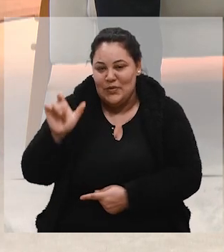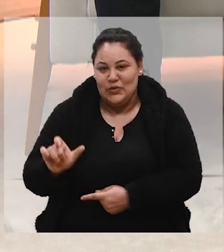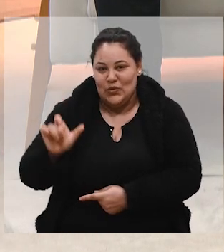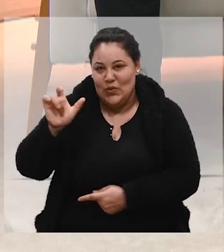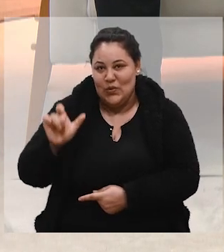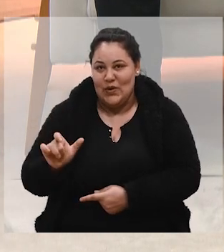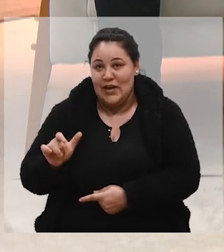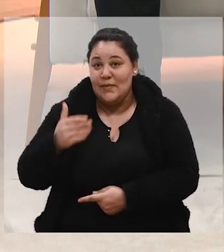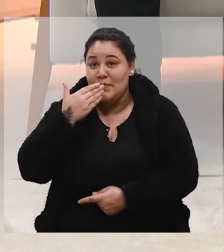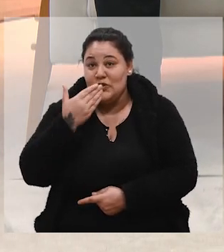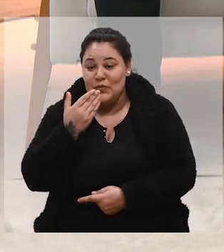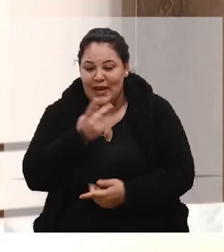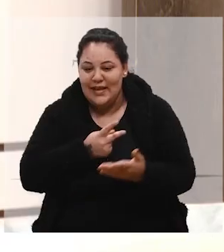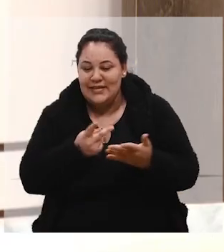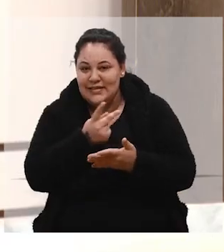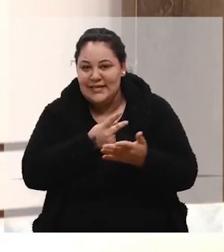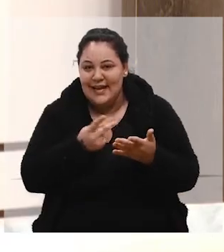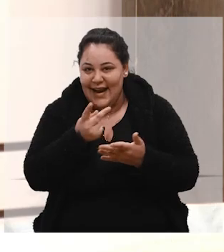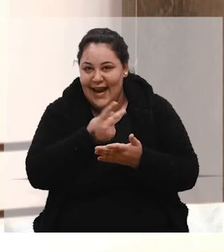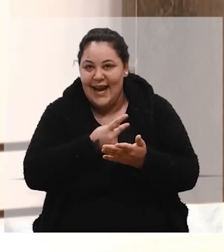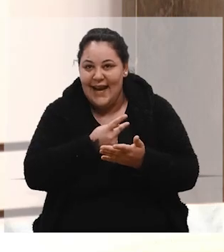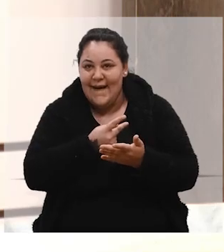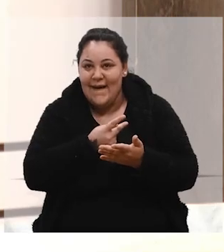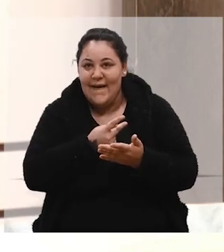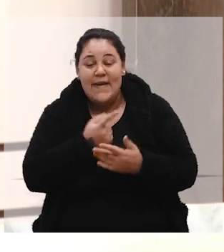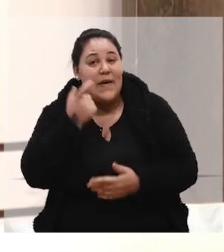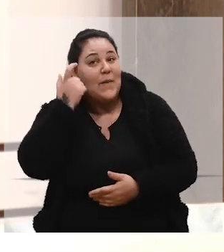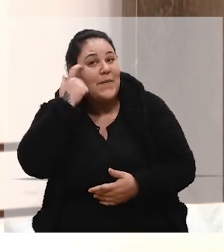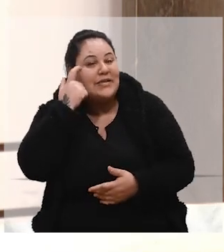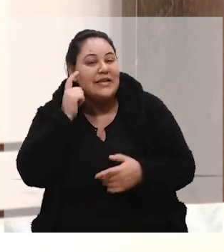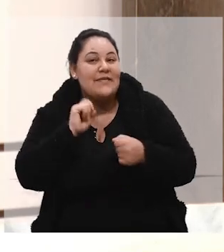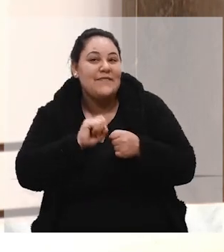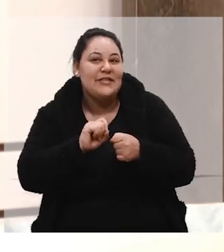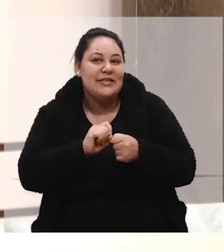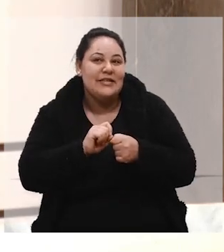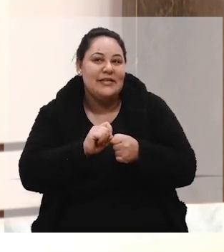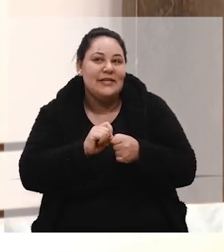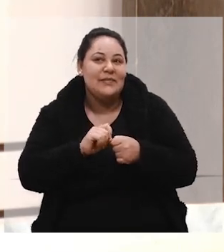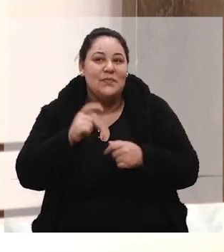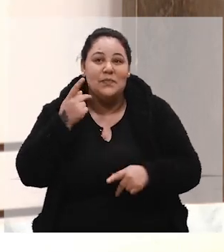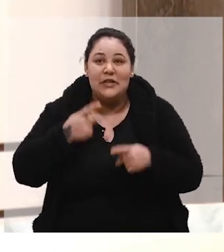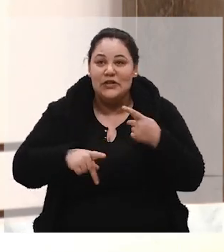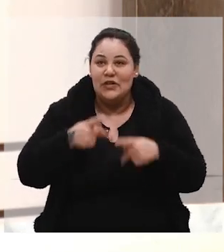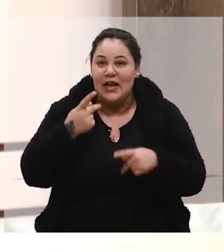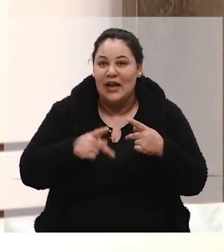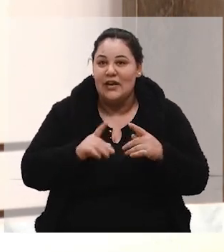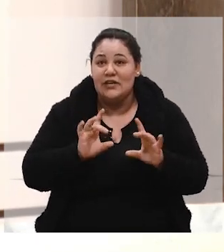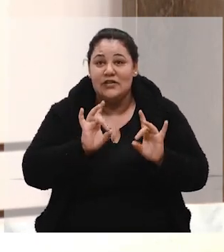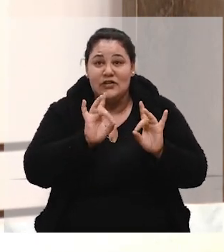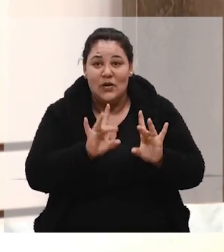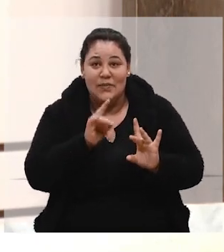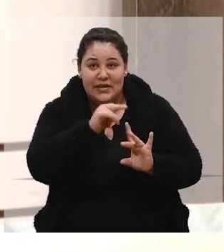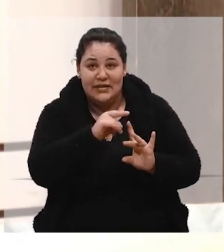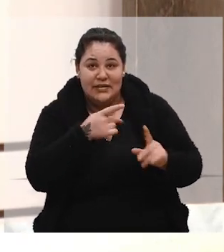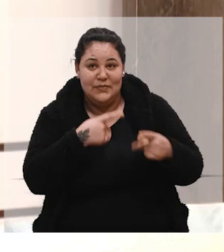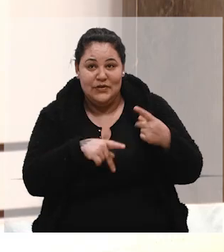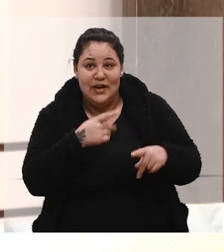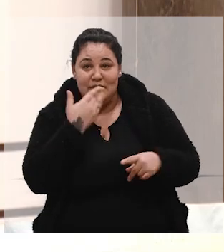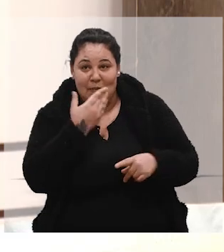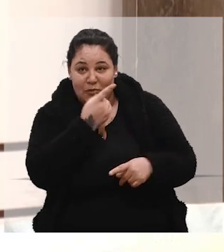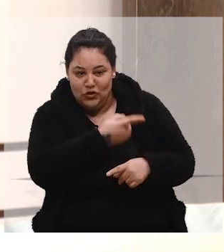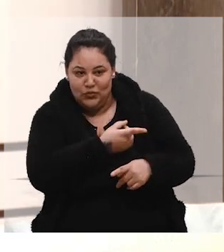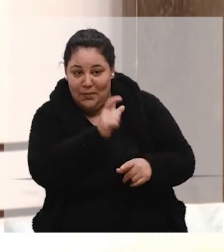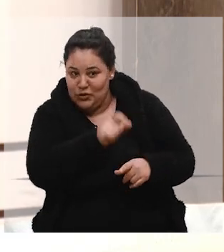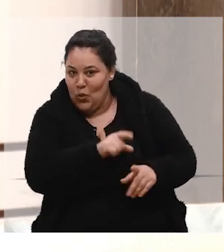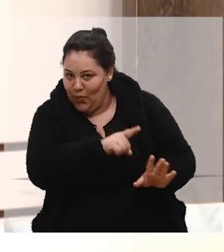de uma pessoa que pediu para desenhar, e eu pensei em fazer um personagem só para esse